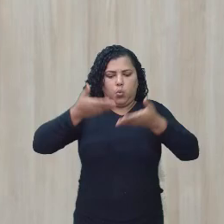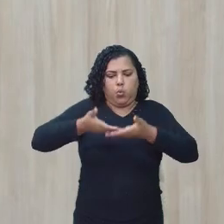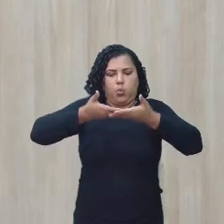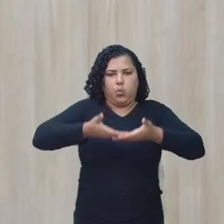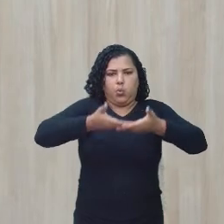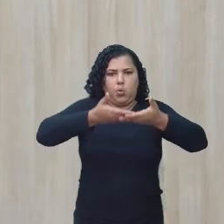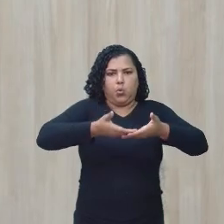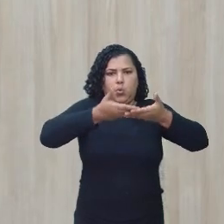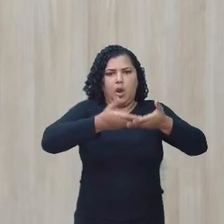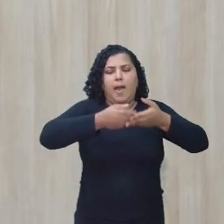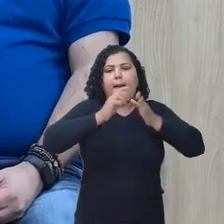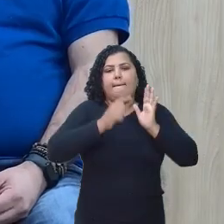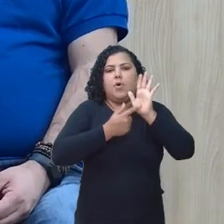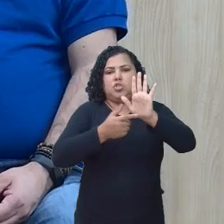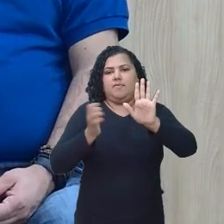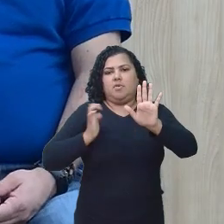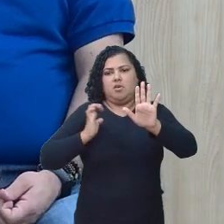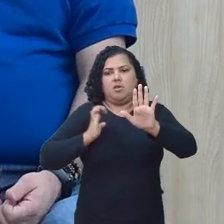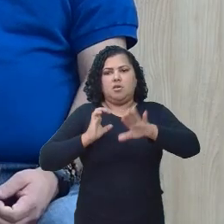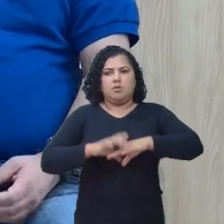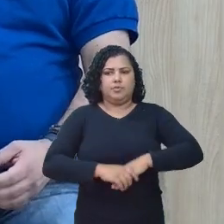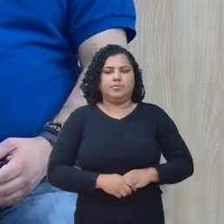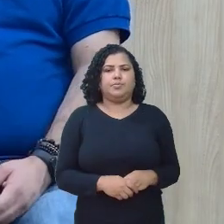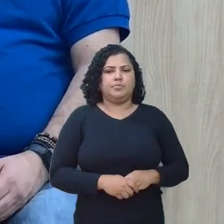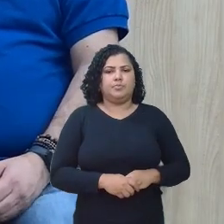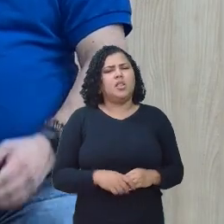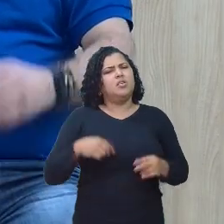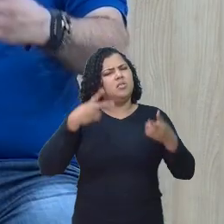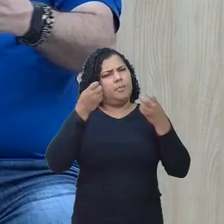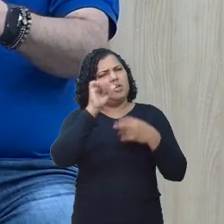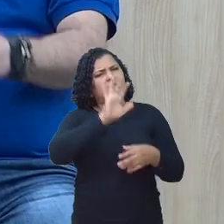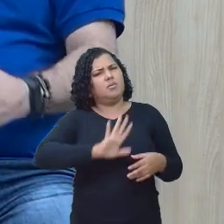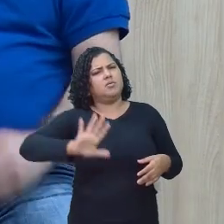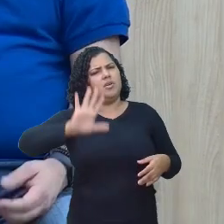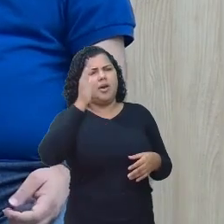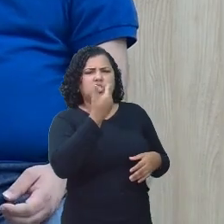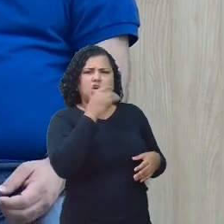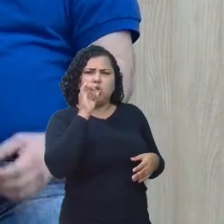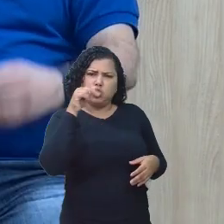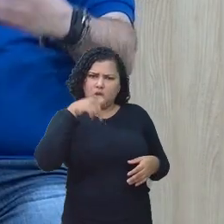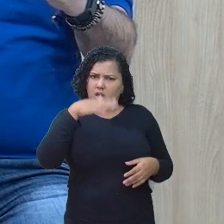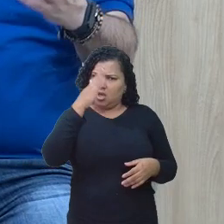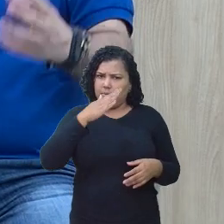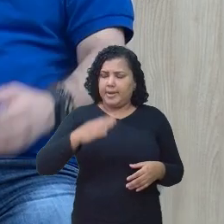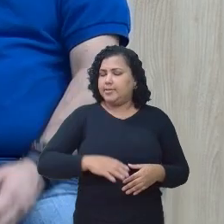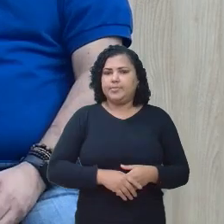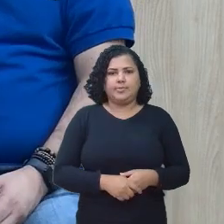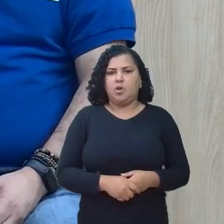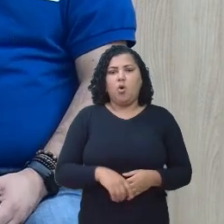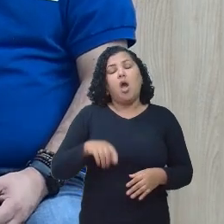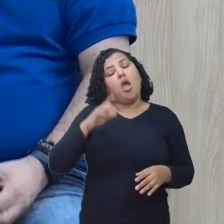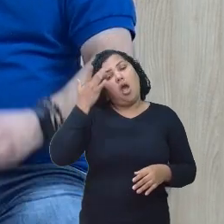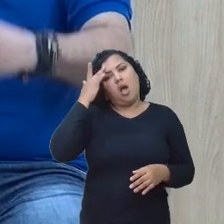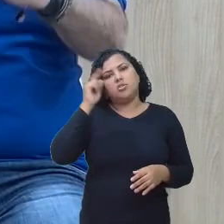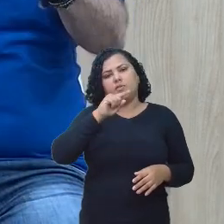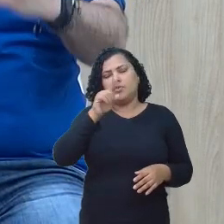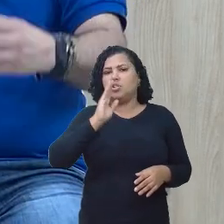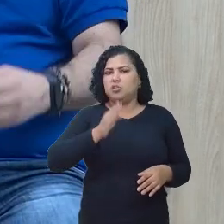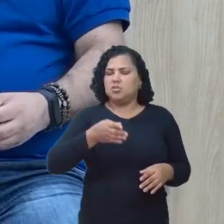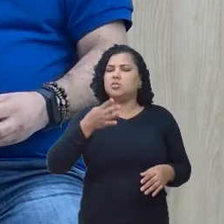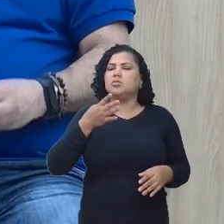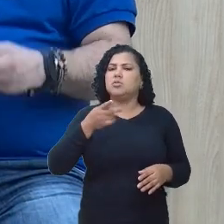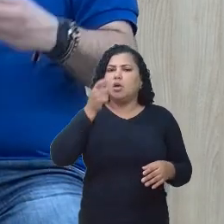muito comum. E a gente vê essas cenas não somente aqui no Brasil, né? Eu acho que todo mundo já deve ter assistido algum